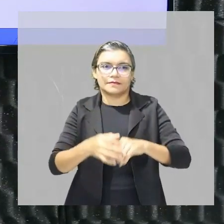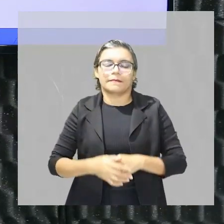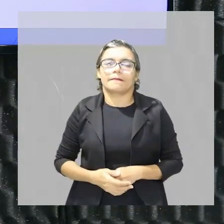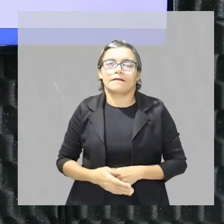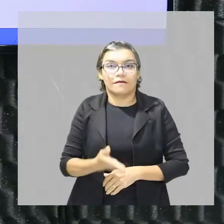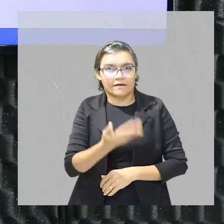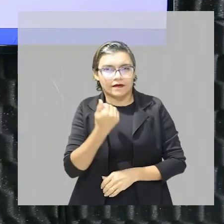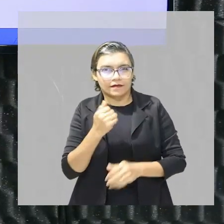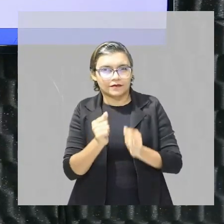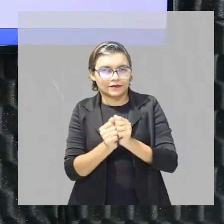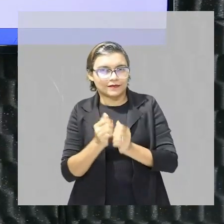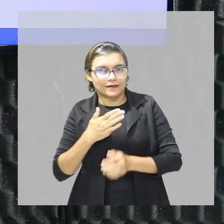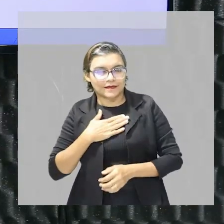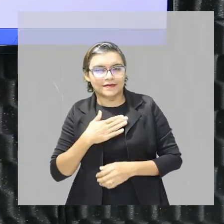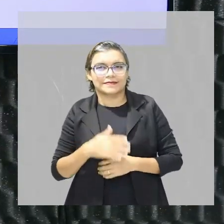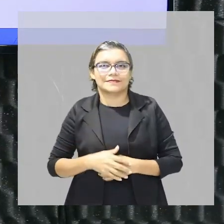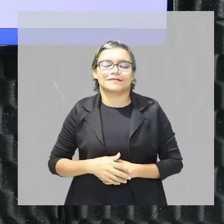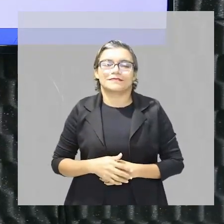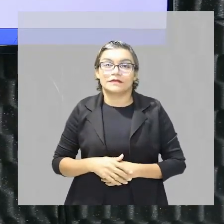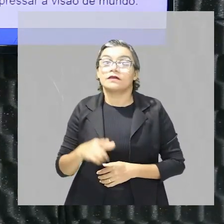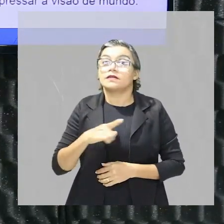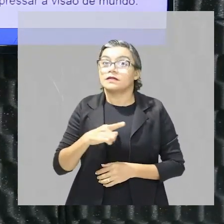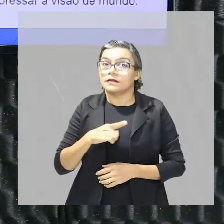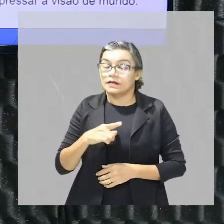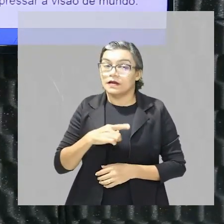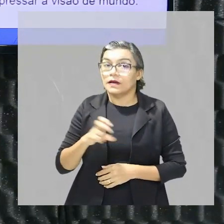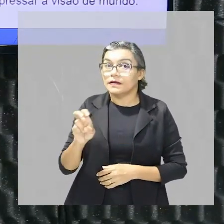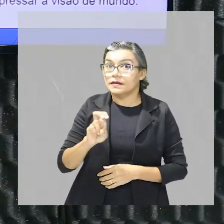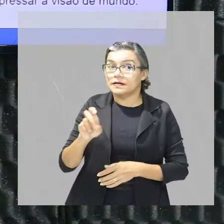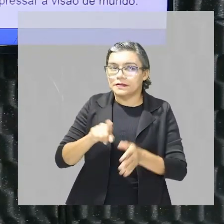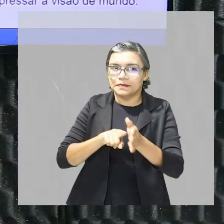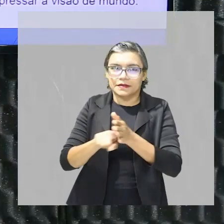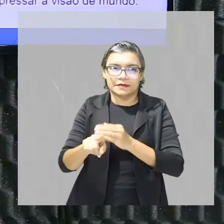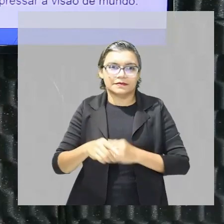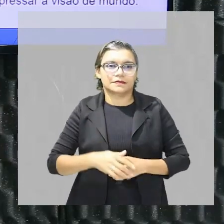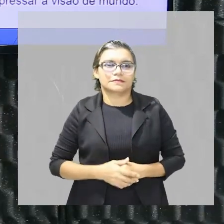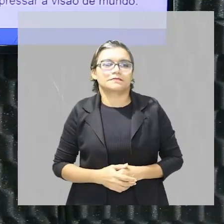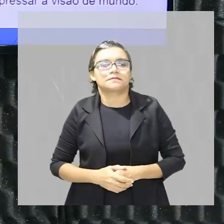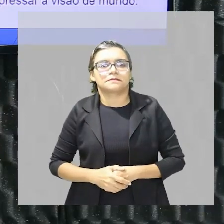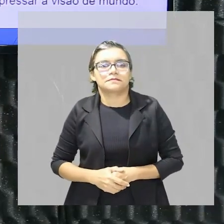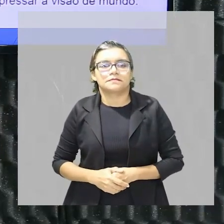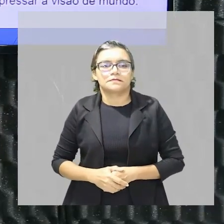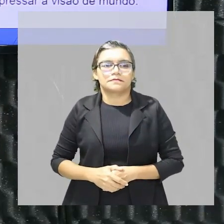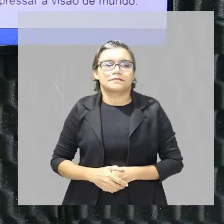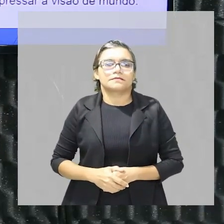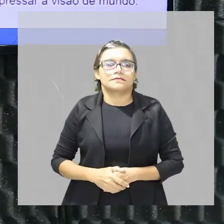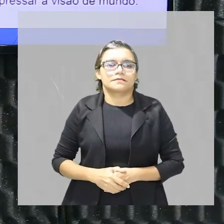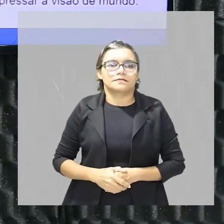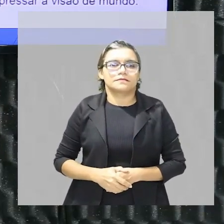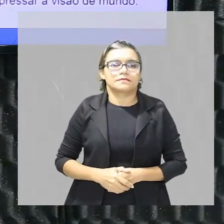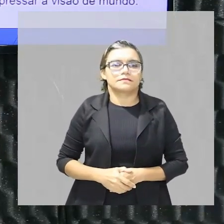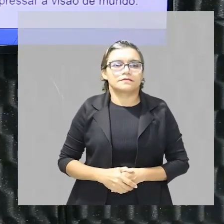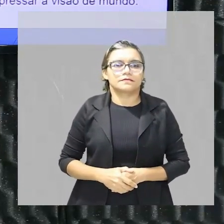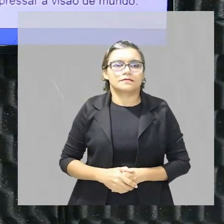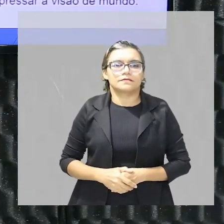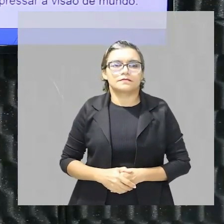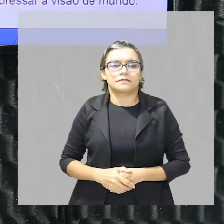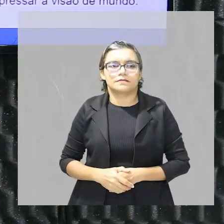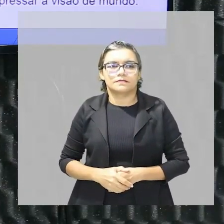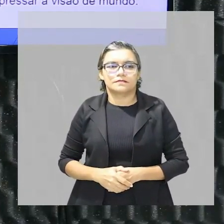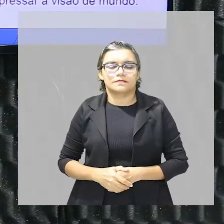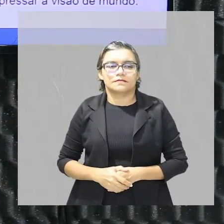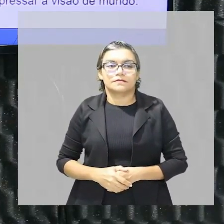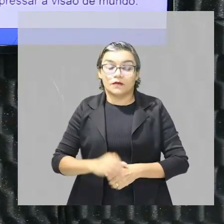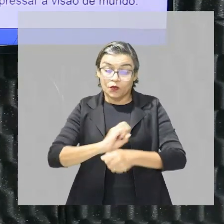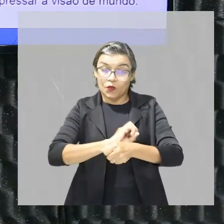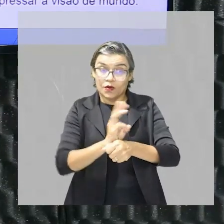me deixa sozinho não vem comigo tá nós temos a quinta questão aqui ó é questão